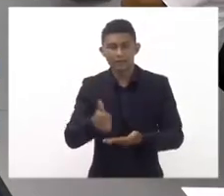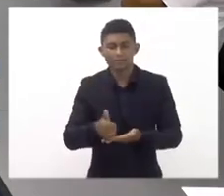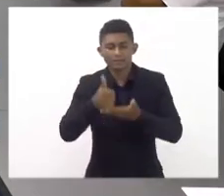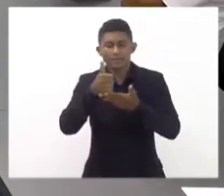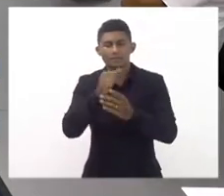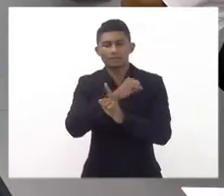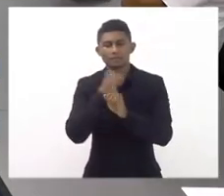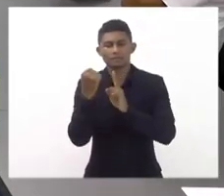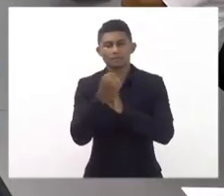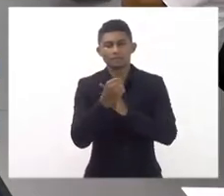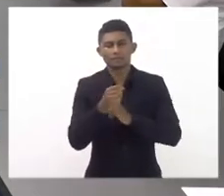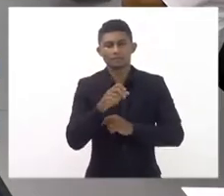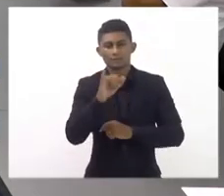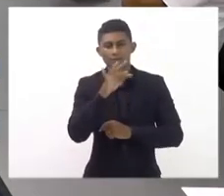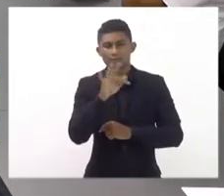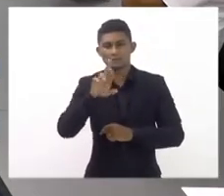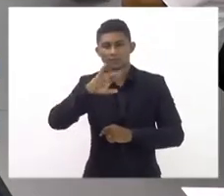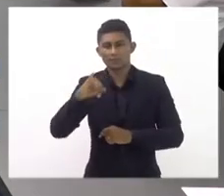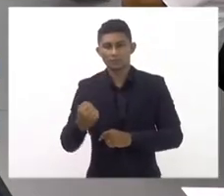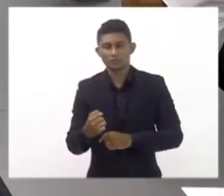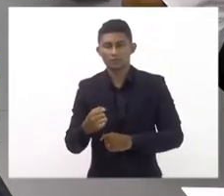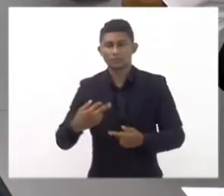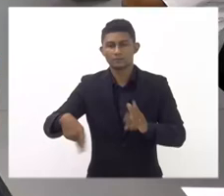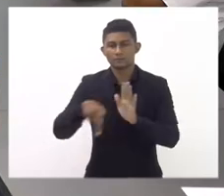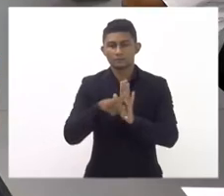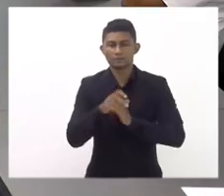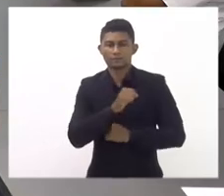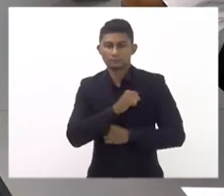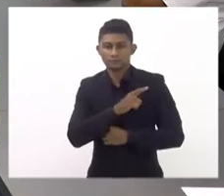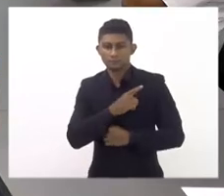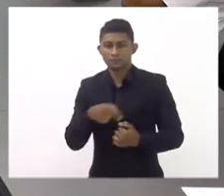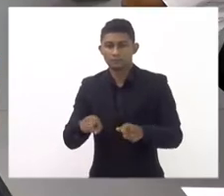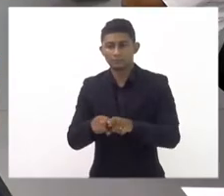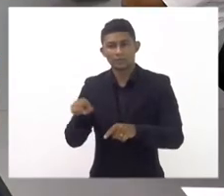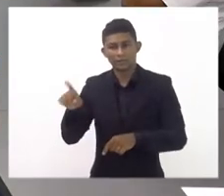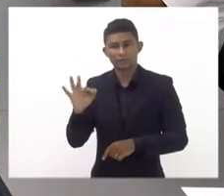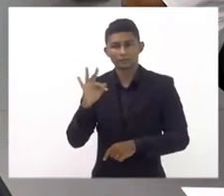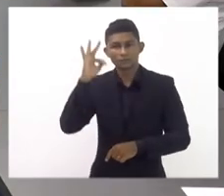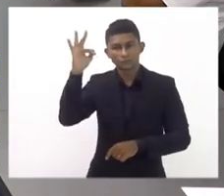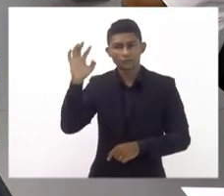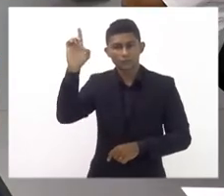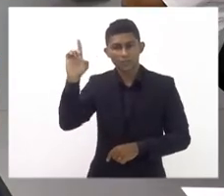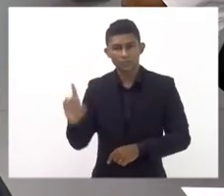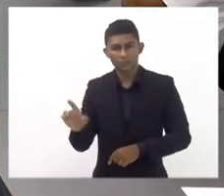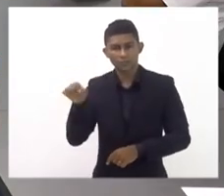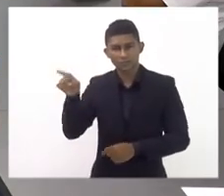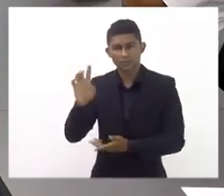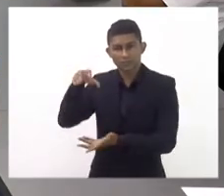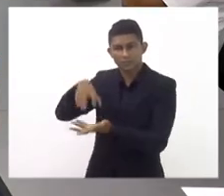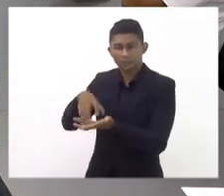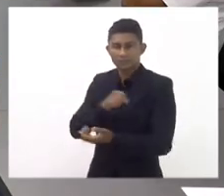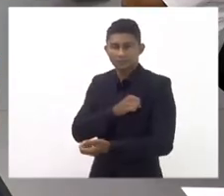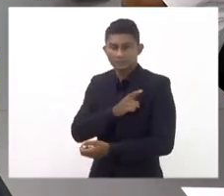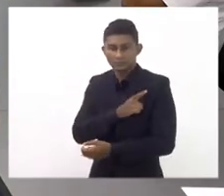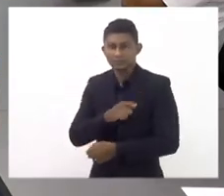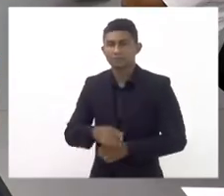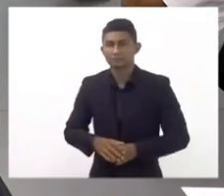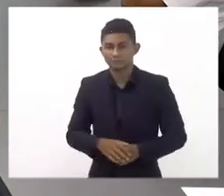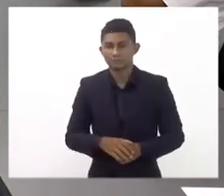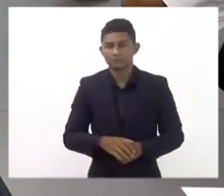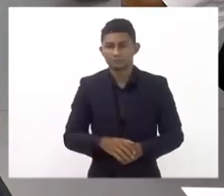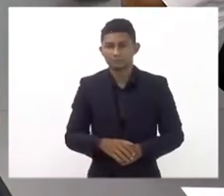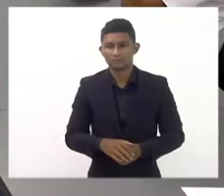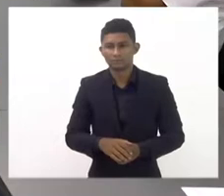do IFRJ, do Campo São Gonçalo e futura diretora-geral do Campo São Gonçalo. Que é assistente social, né,